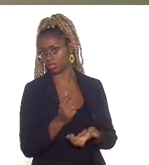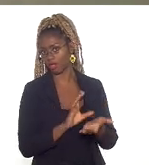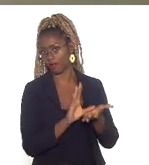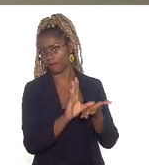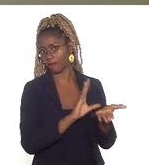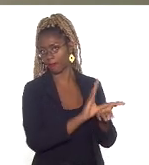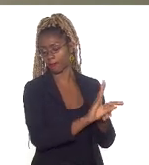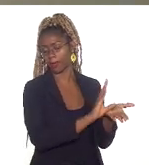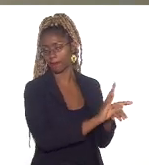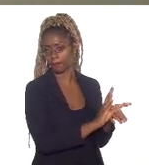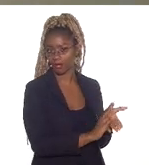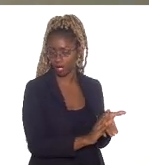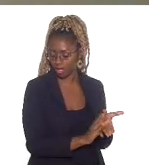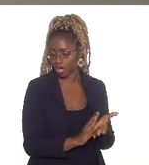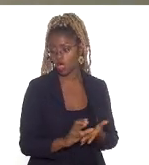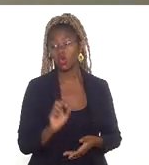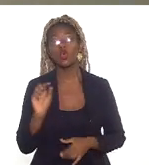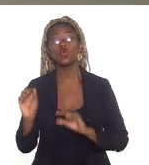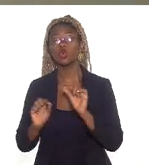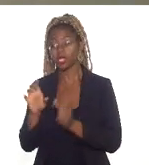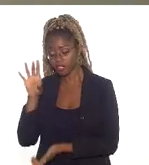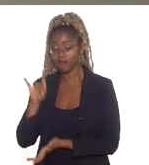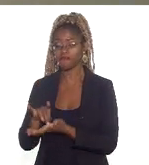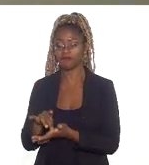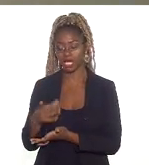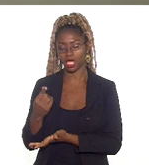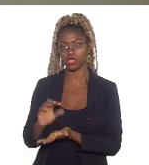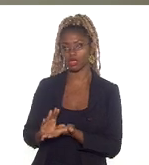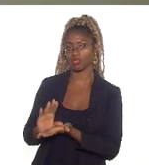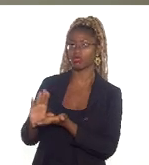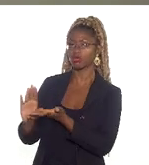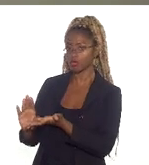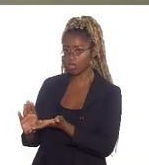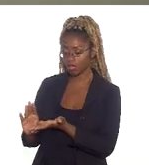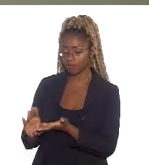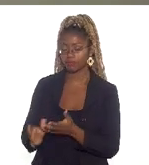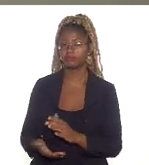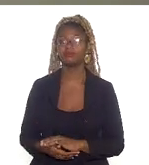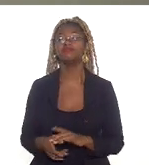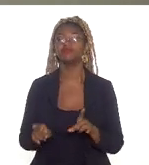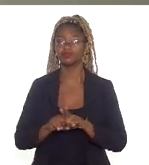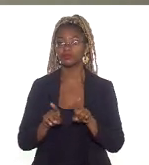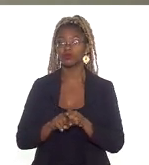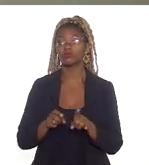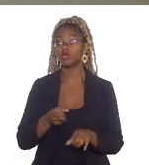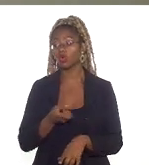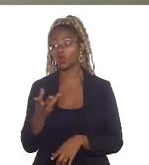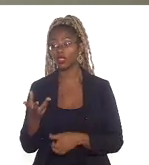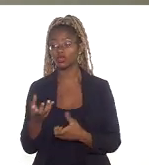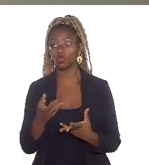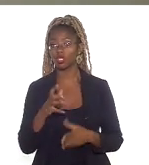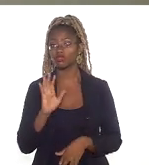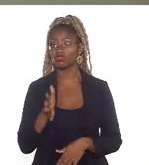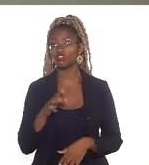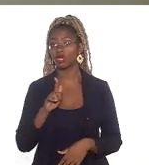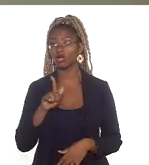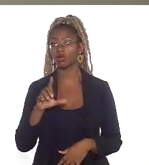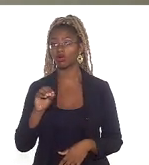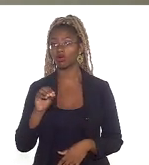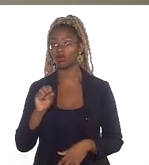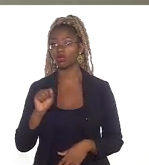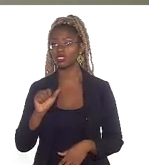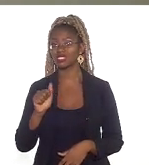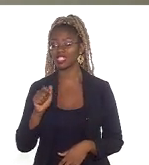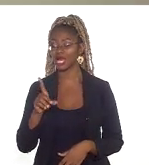valores foram investidos, de fato, e quanto foi glosado. Mas isso eu vou apresentar por